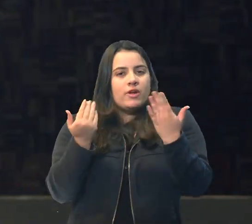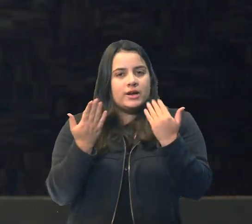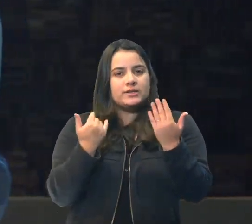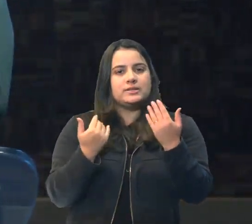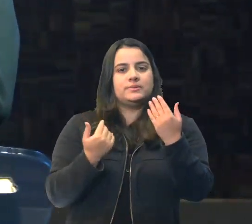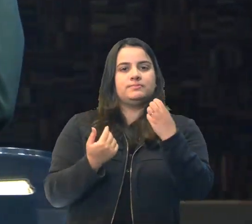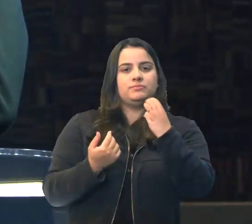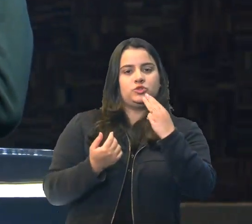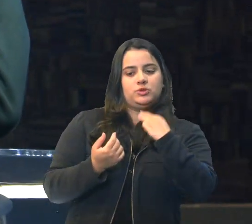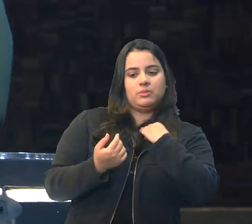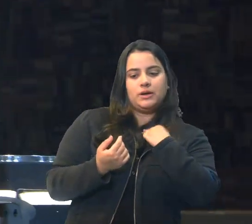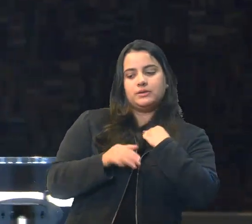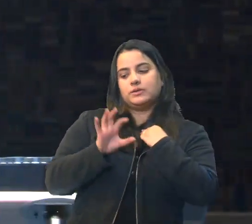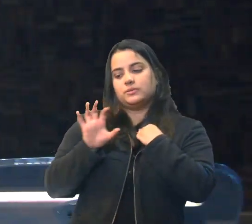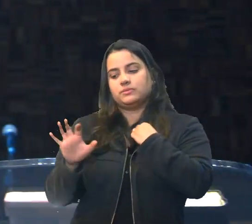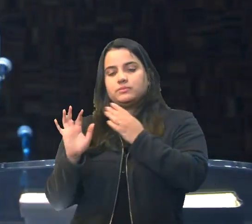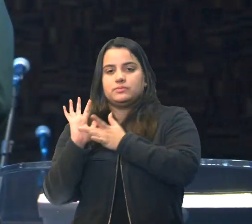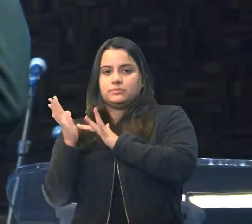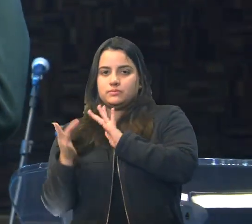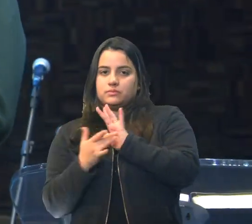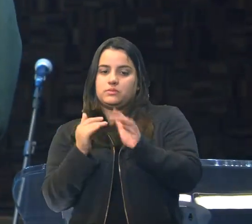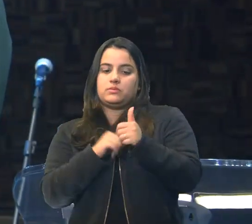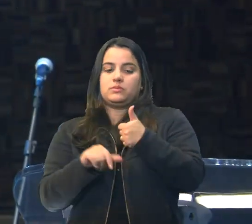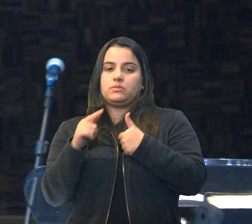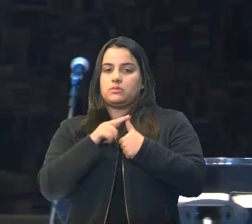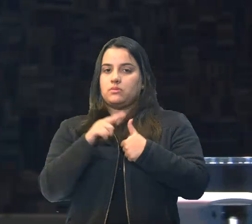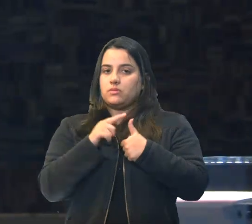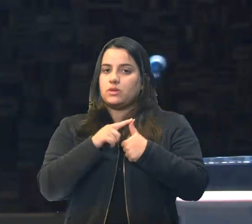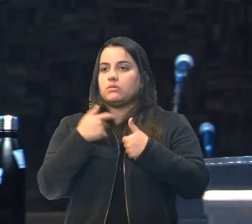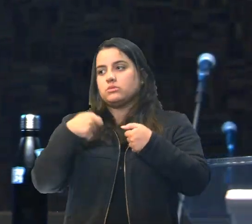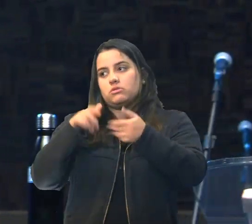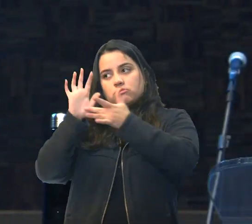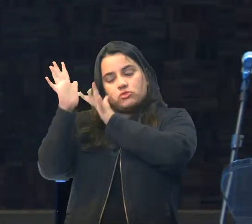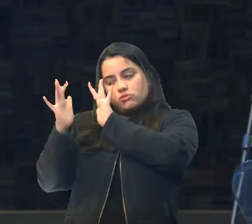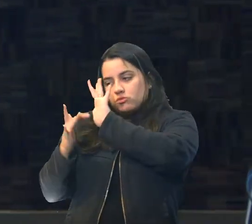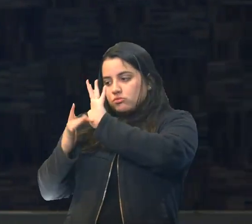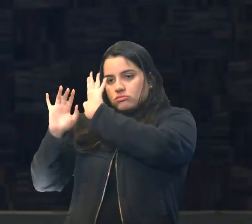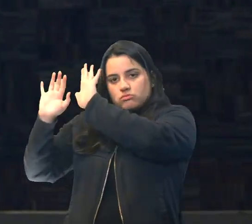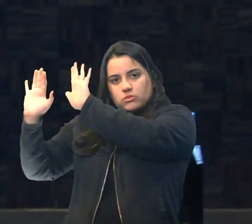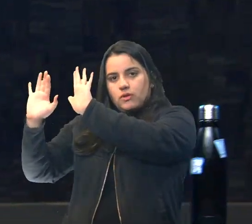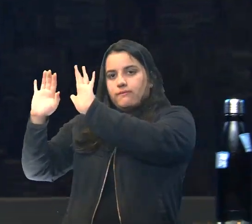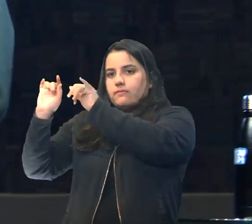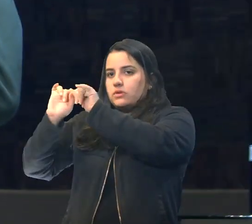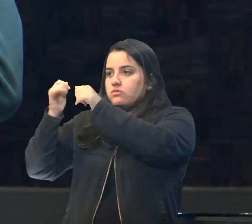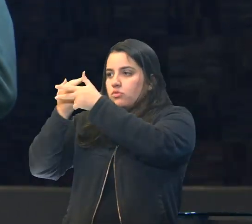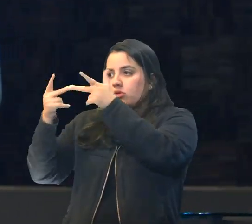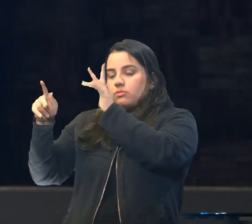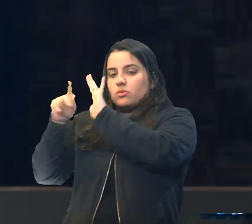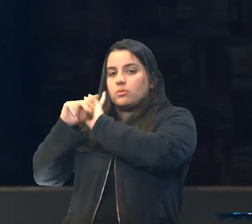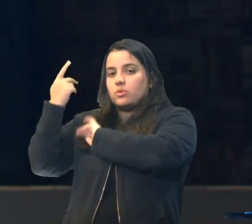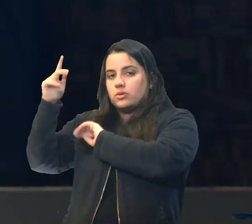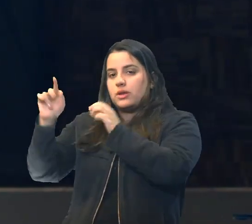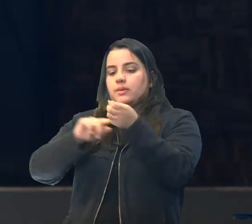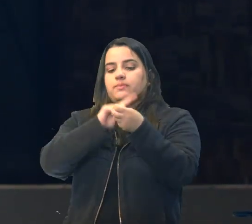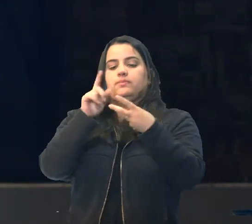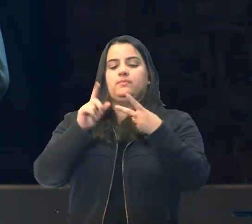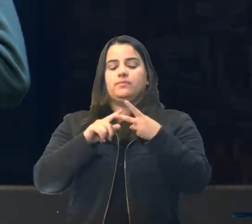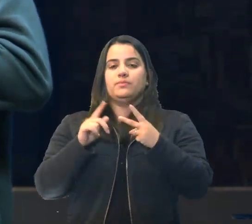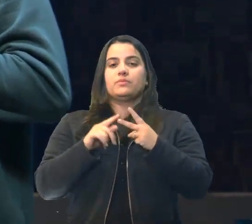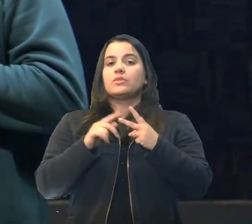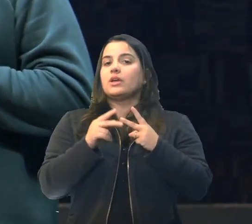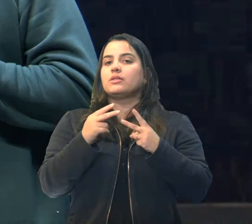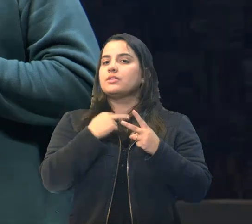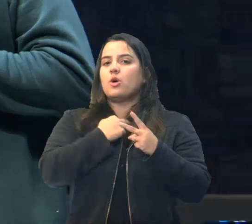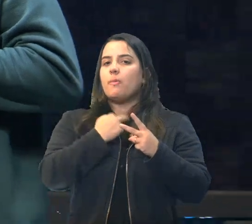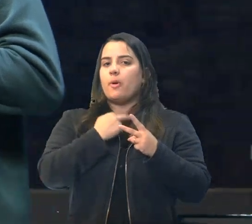A primeira coisa é que a gente não deve definir os papéis de Jesus. A segunda coisa é que nós não devemos andar ansiosos, nós devemos ter fé.